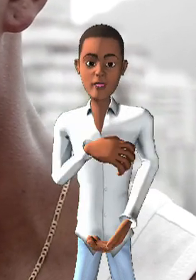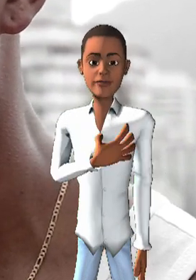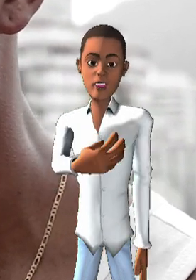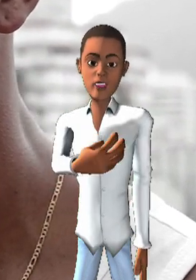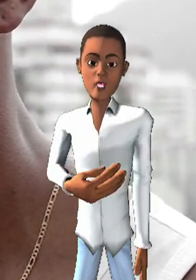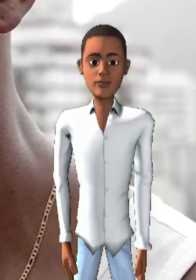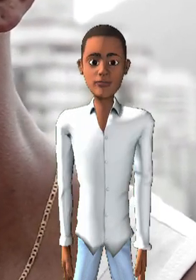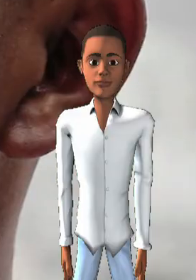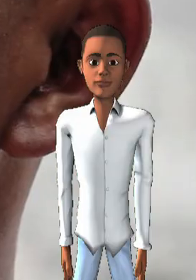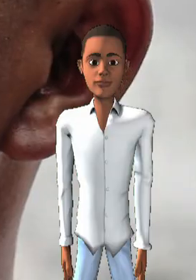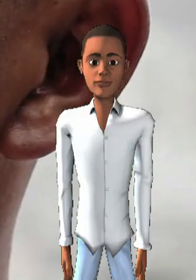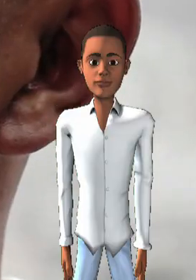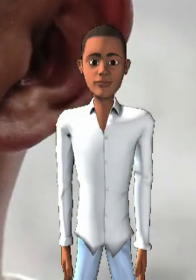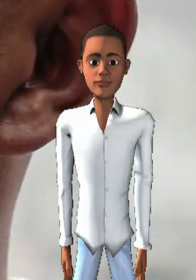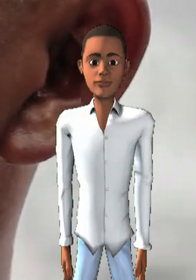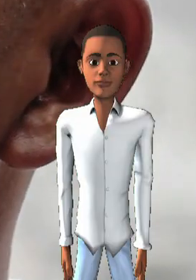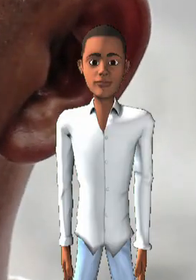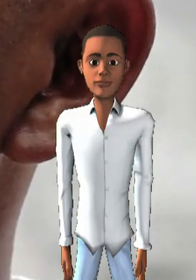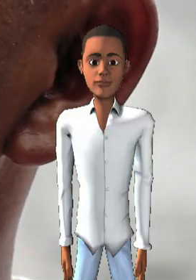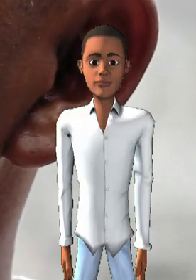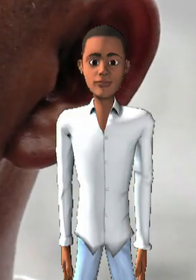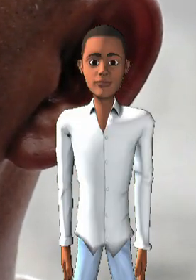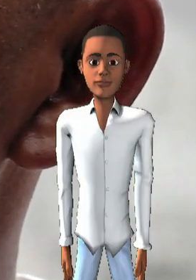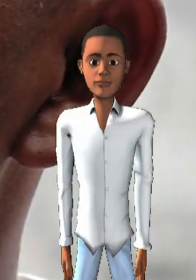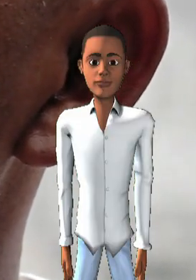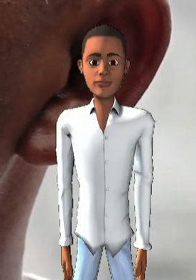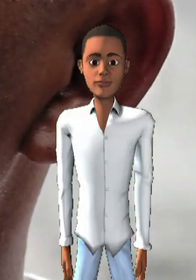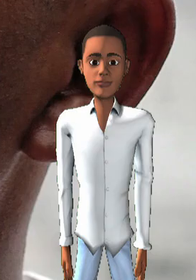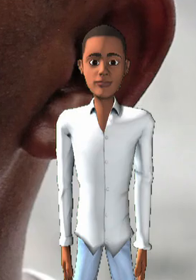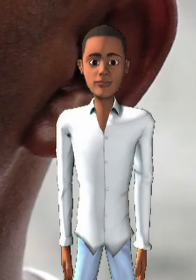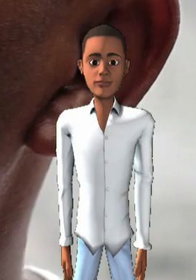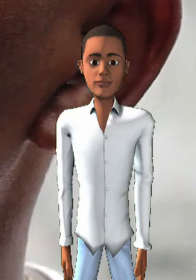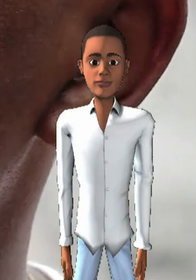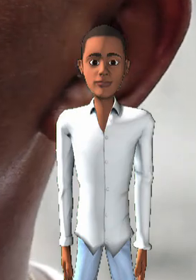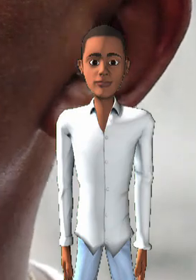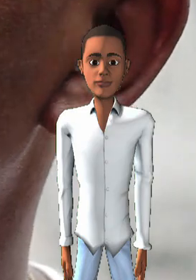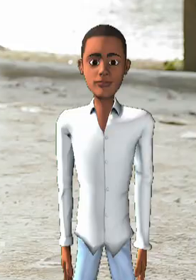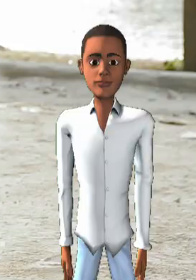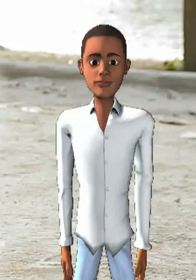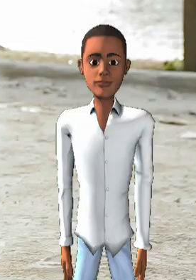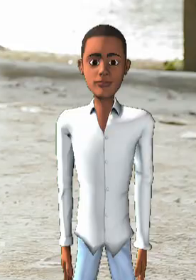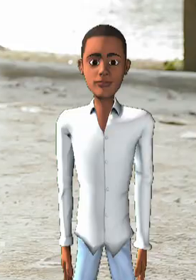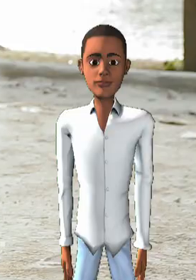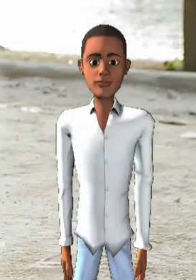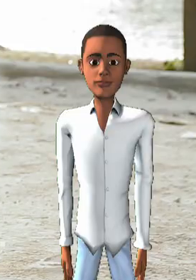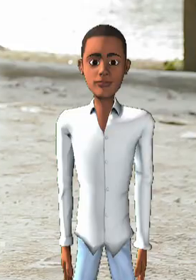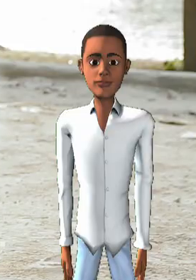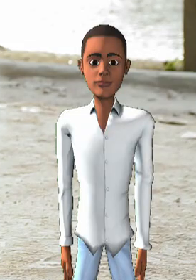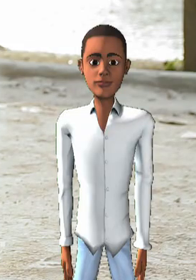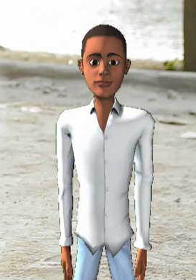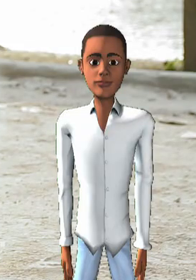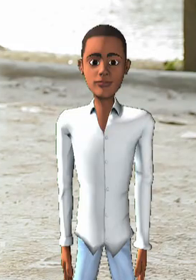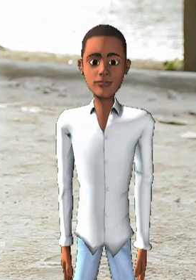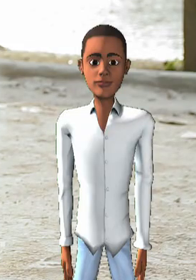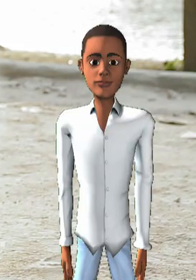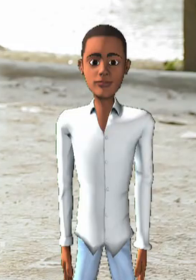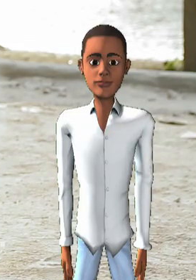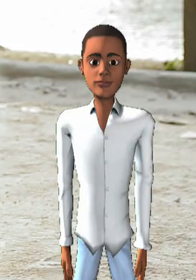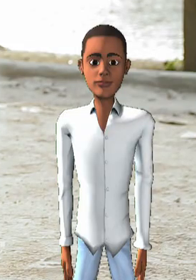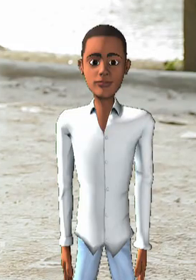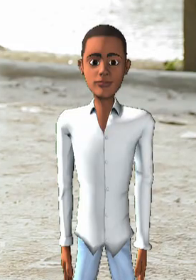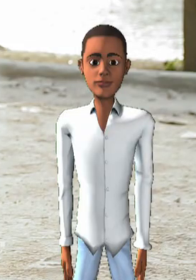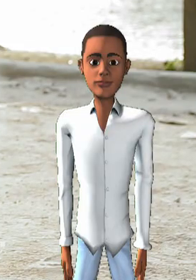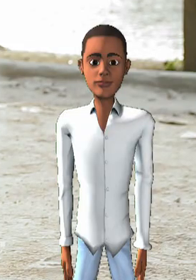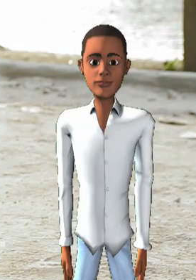do que o meu filho. Com os olhos vermelhos, o homem de 35 anos, negro e com cabelo grisalho. Balanço no